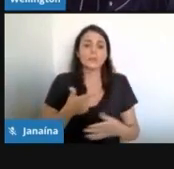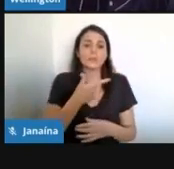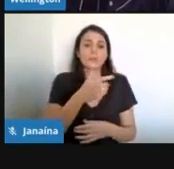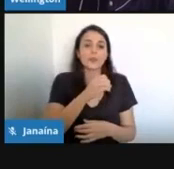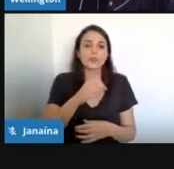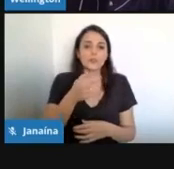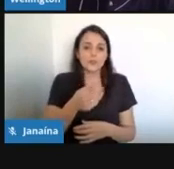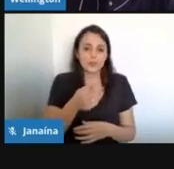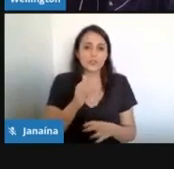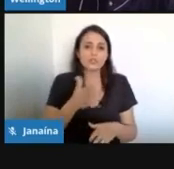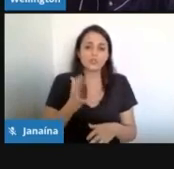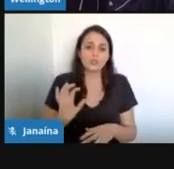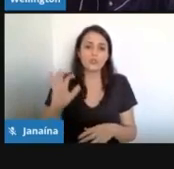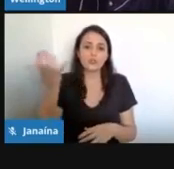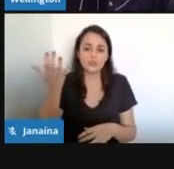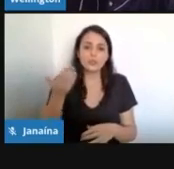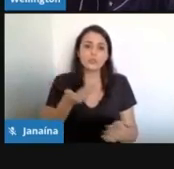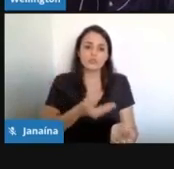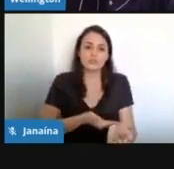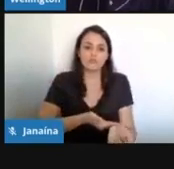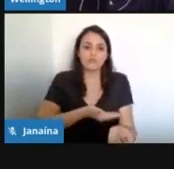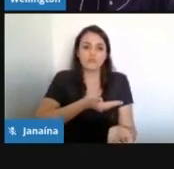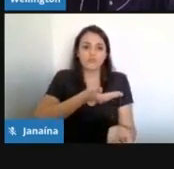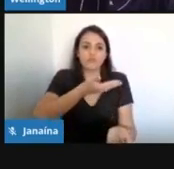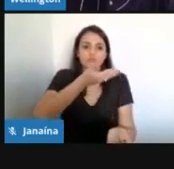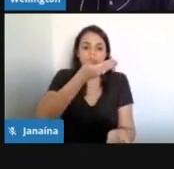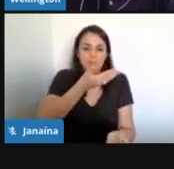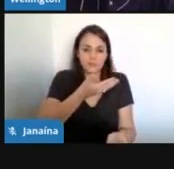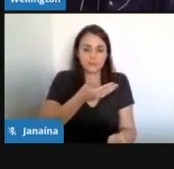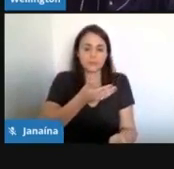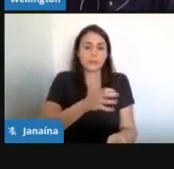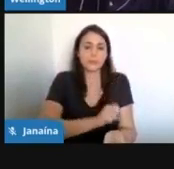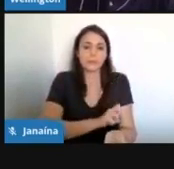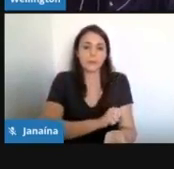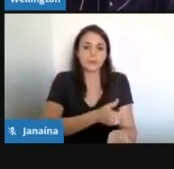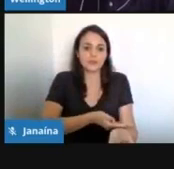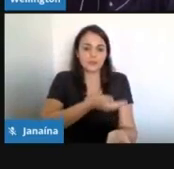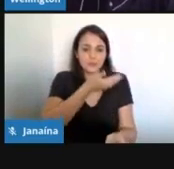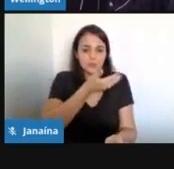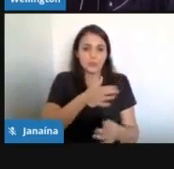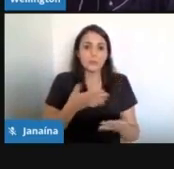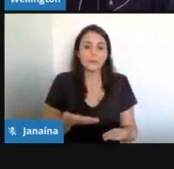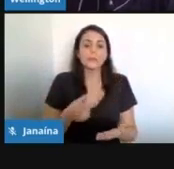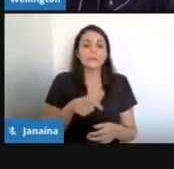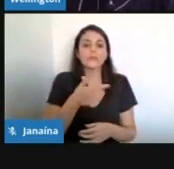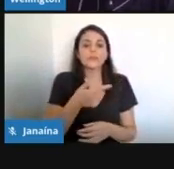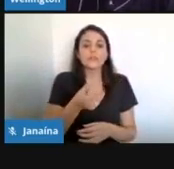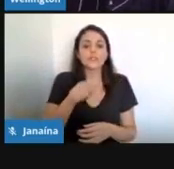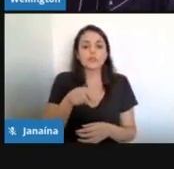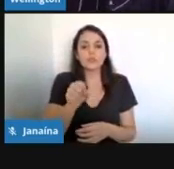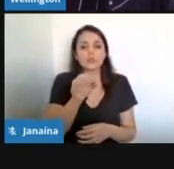prevalência aumentando, 2009 também aumentando, saindo em 2006 de